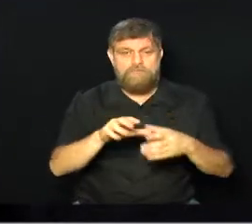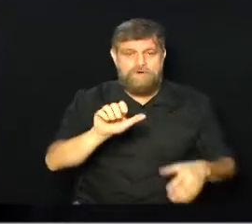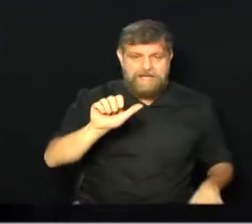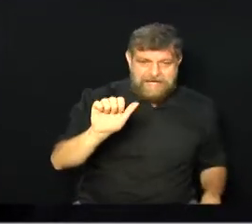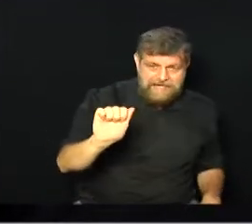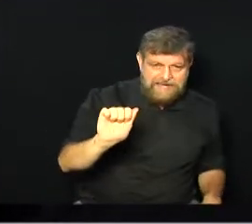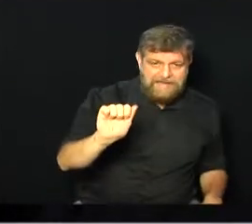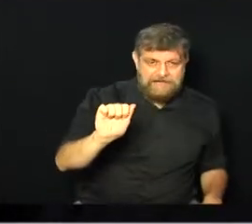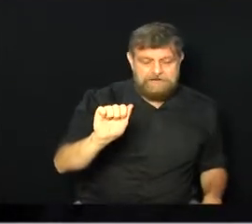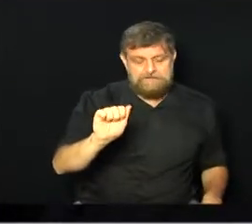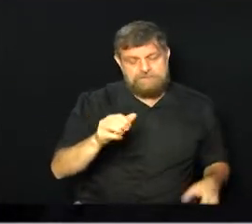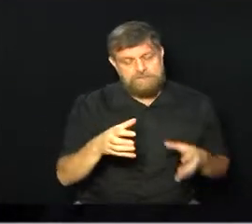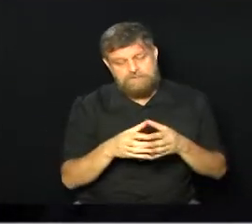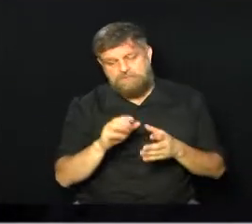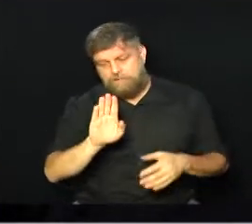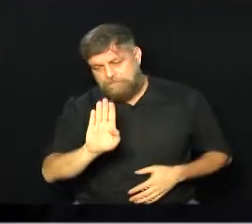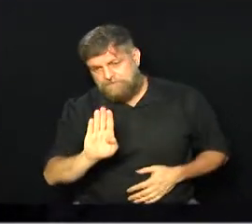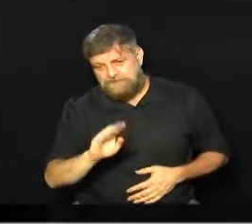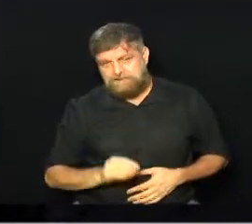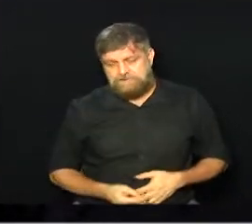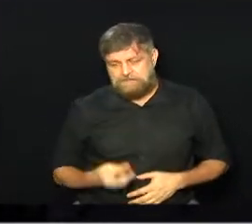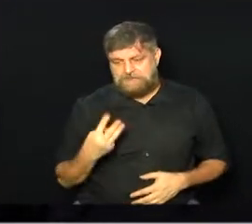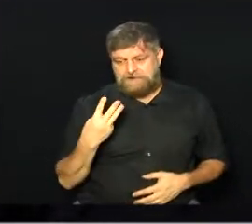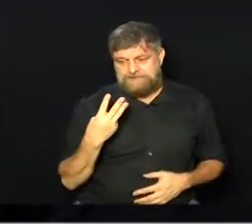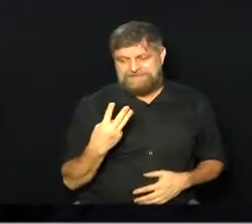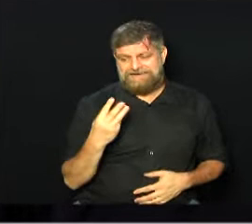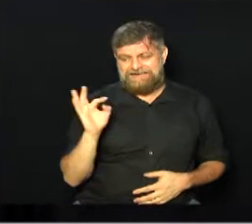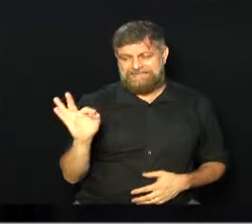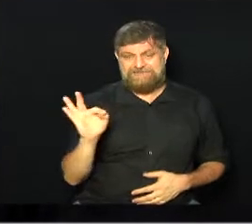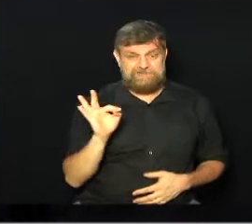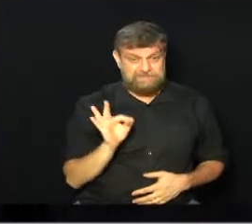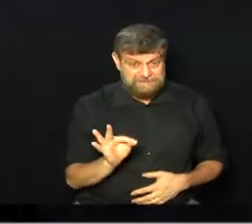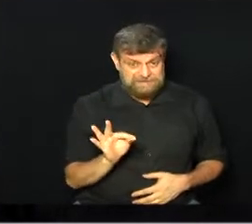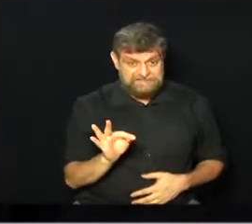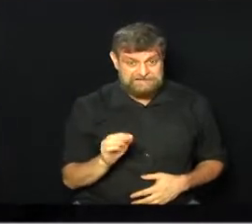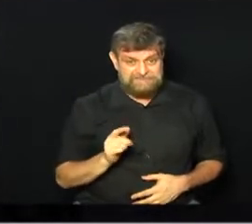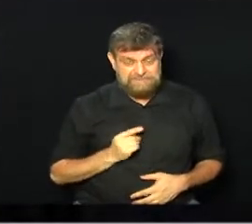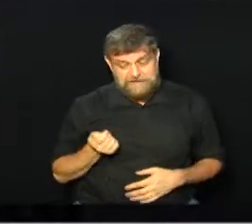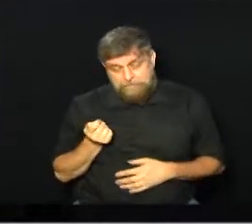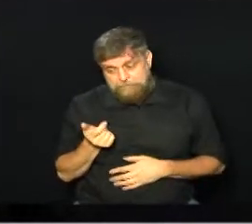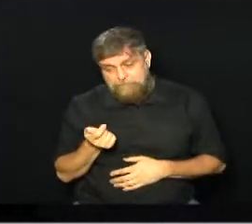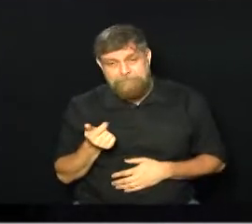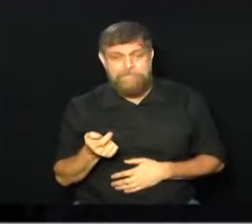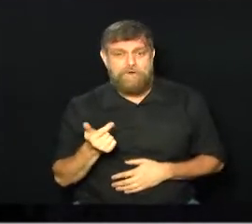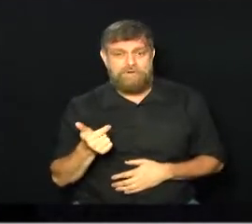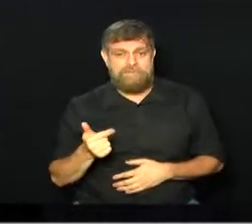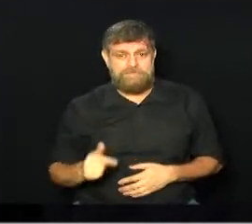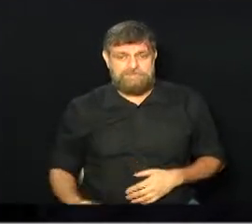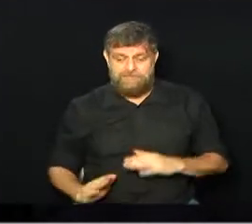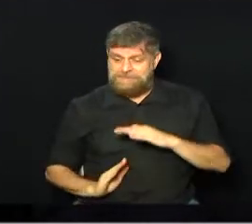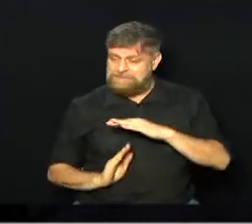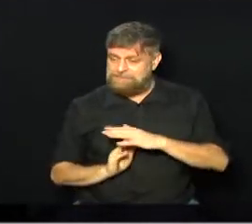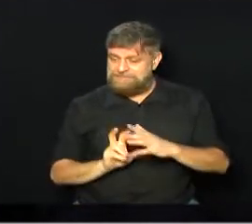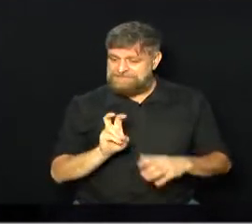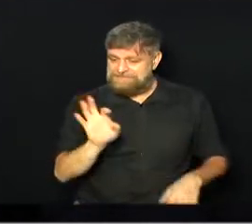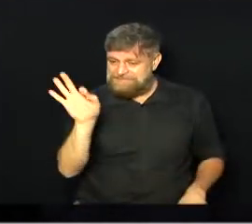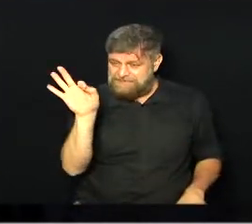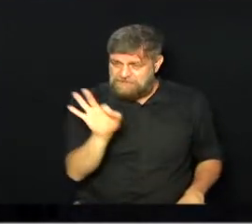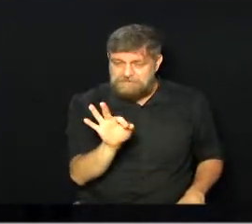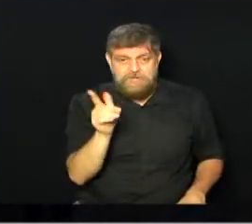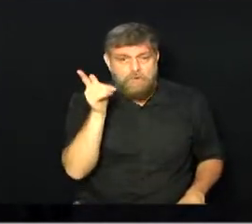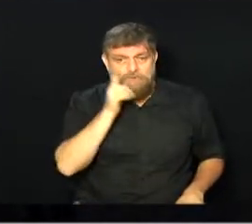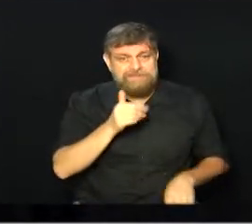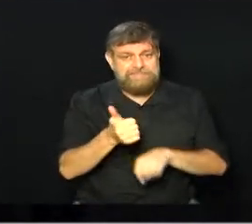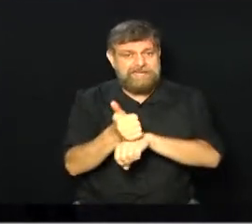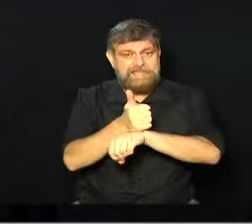fala, A e B, que são 3% dos atletas. Então, é bem pouco, 3% a 5%. Então, às vezes, você tem 40,